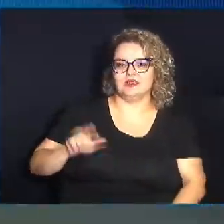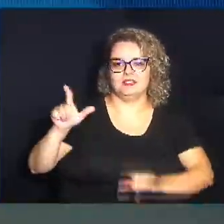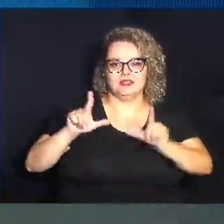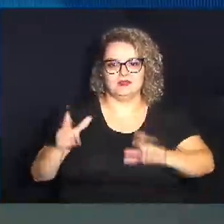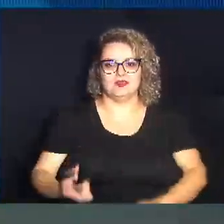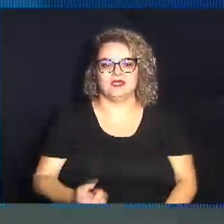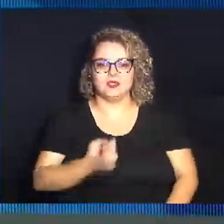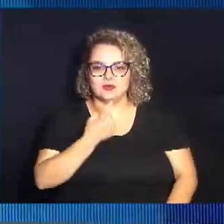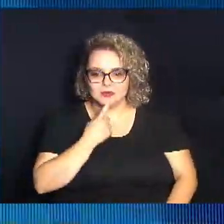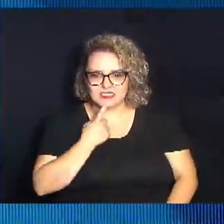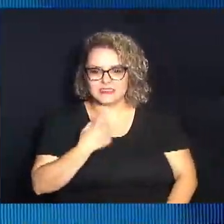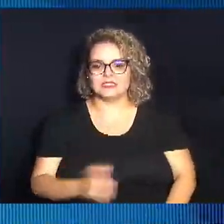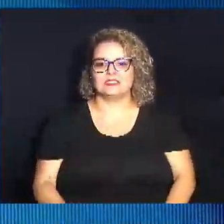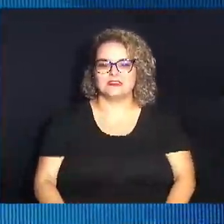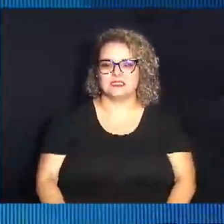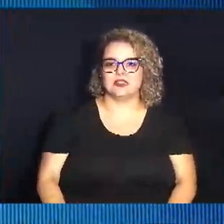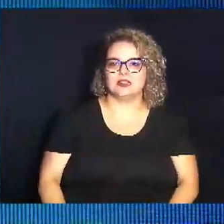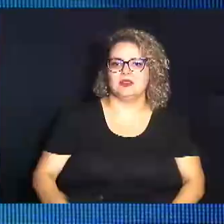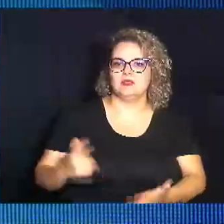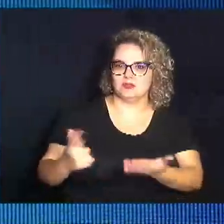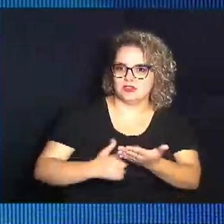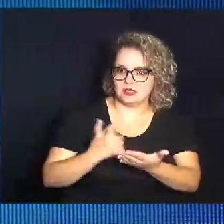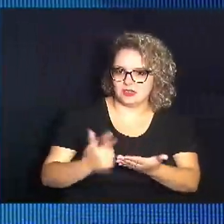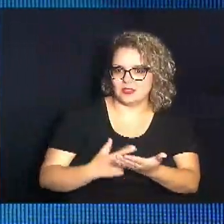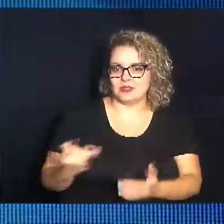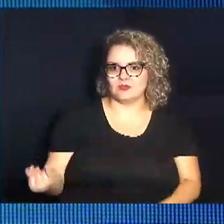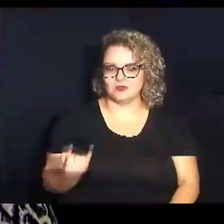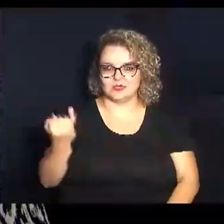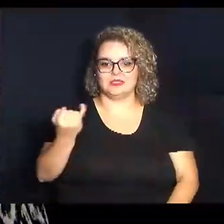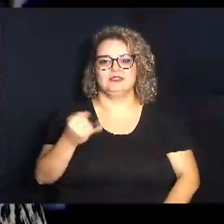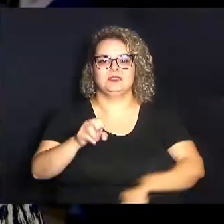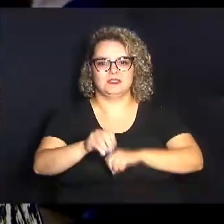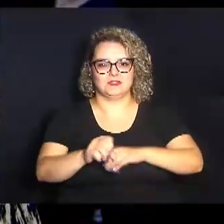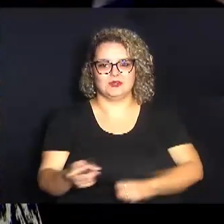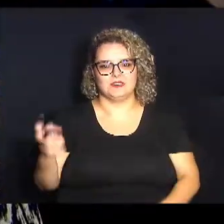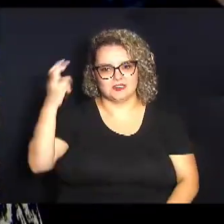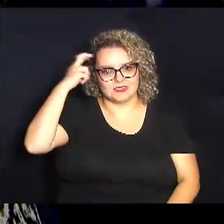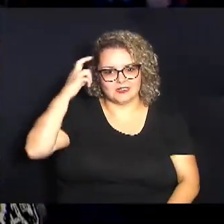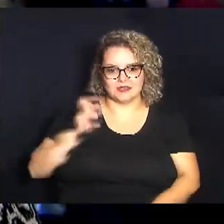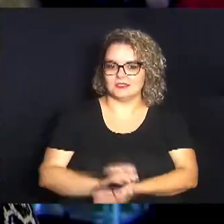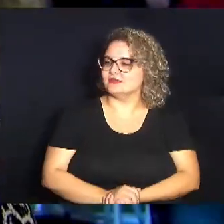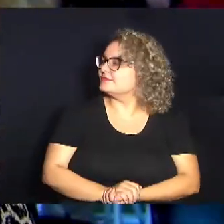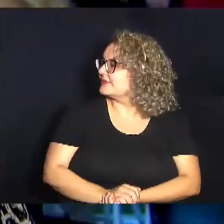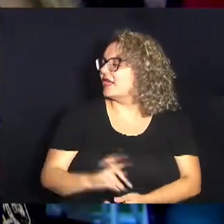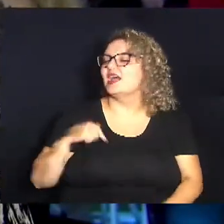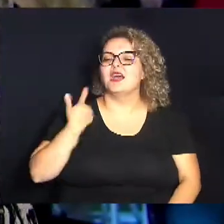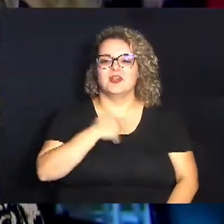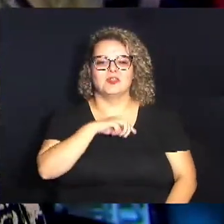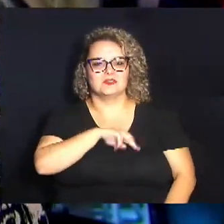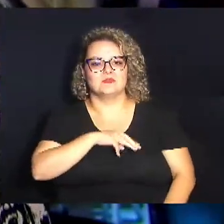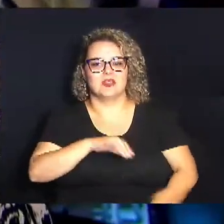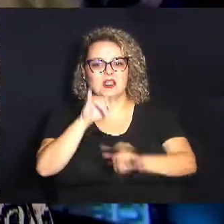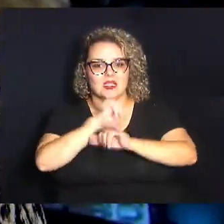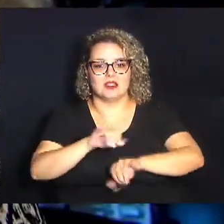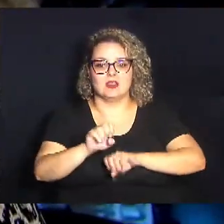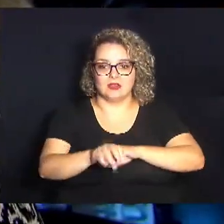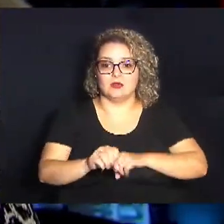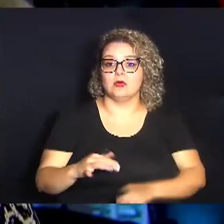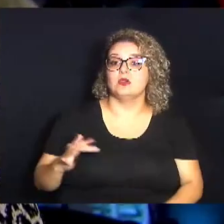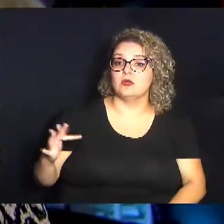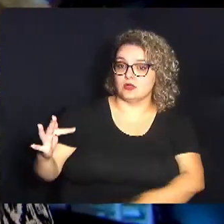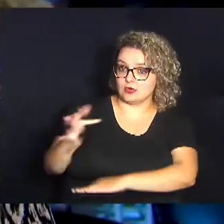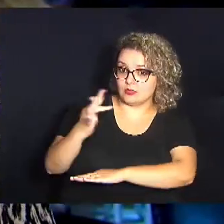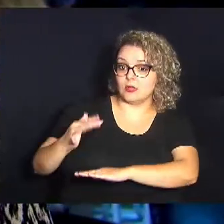projeto Pé de Livro e a importância do livro na educação e cultura. Mas a nossa missão é essa, levar a educação de forma formal